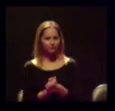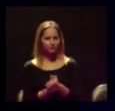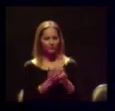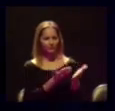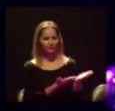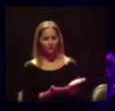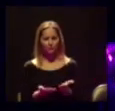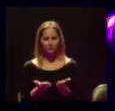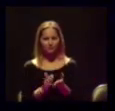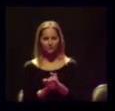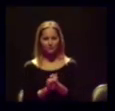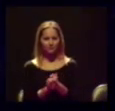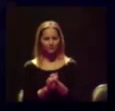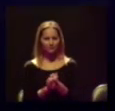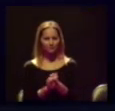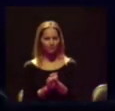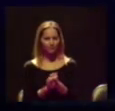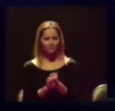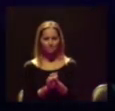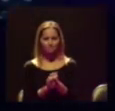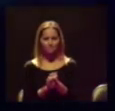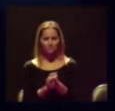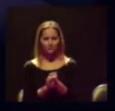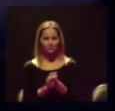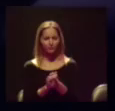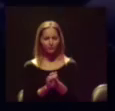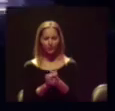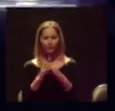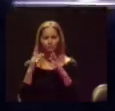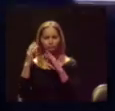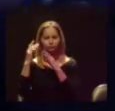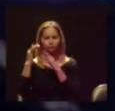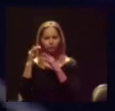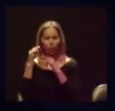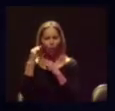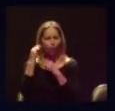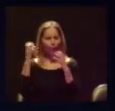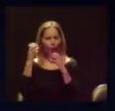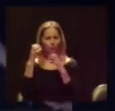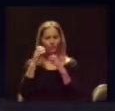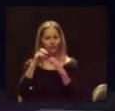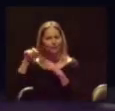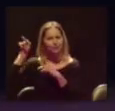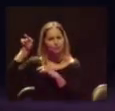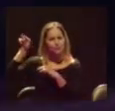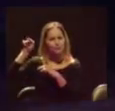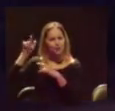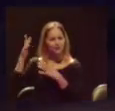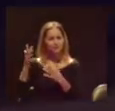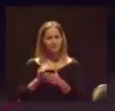recebê-los exatamente aqui, porque aquele burburinho que tivemos a ouvir até agora ao longo deste